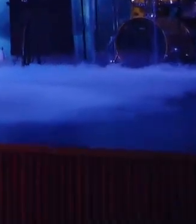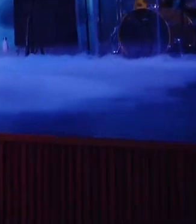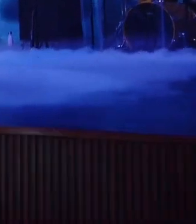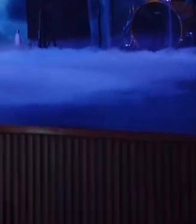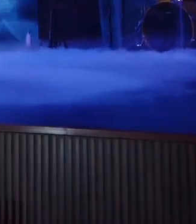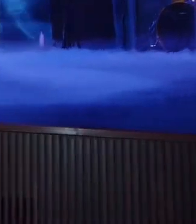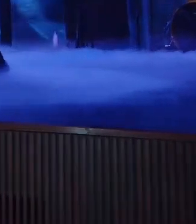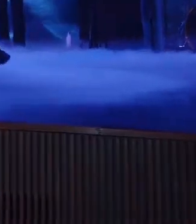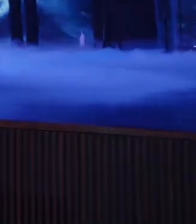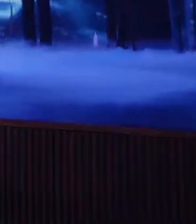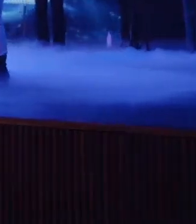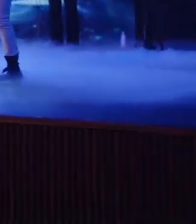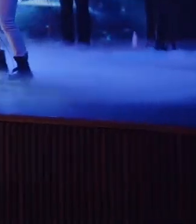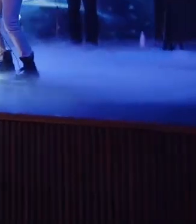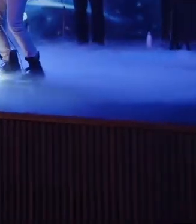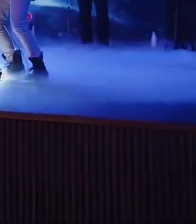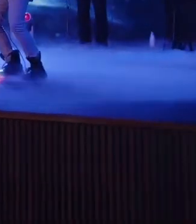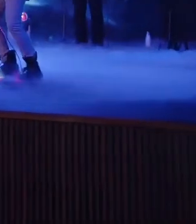escolhido